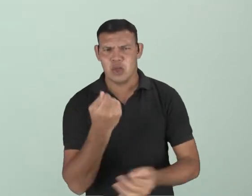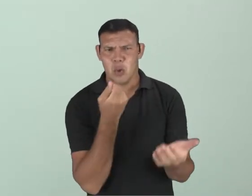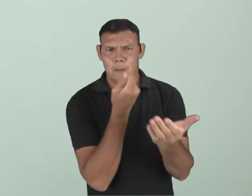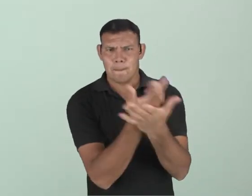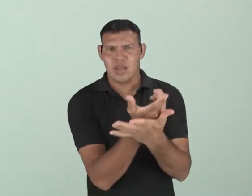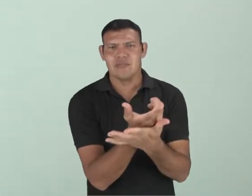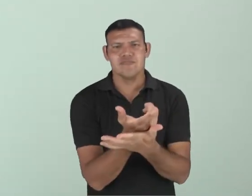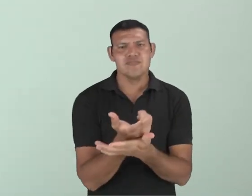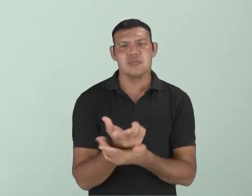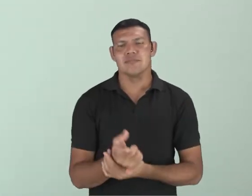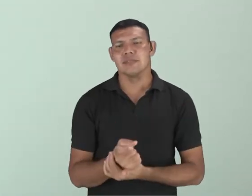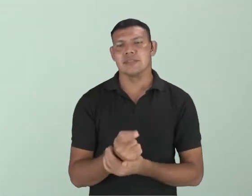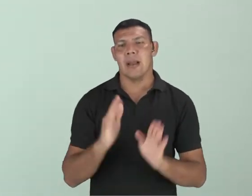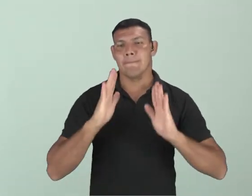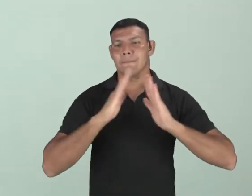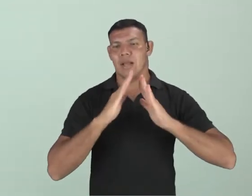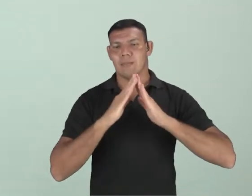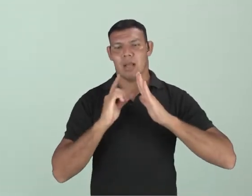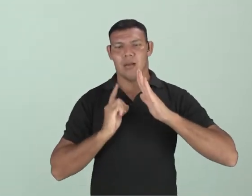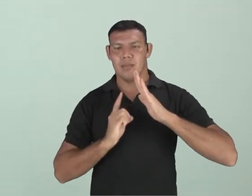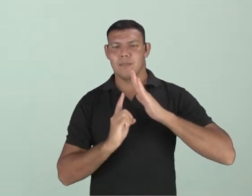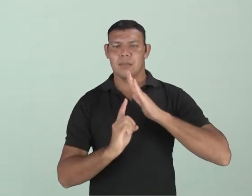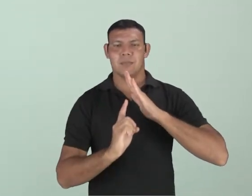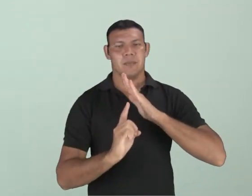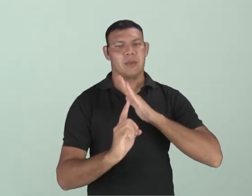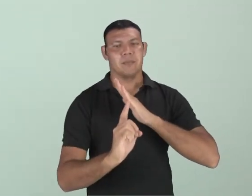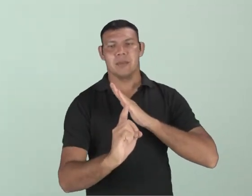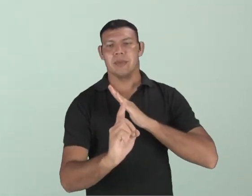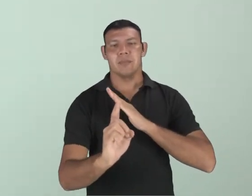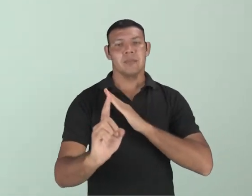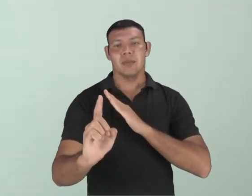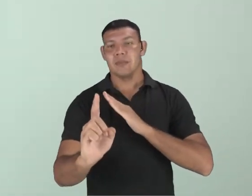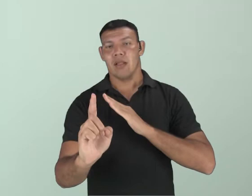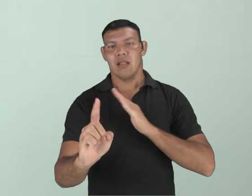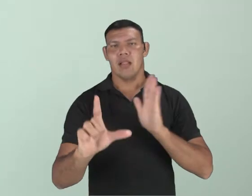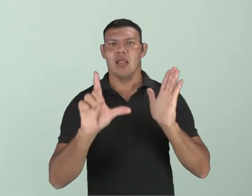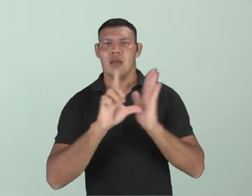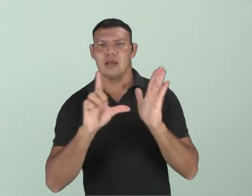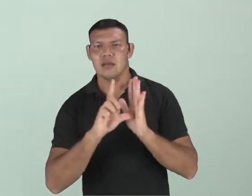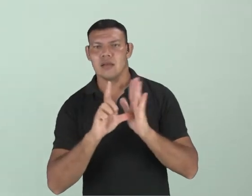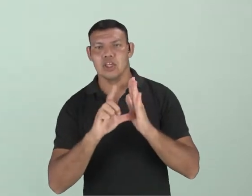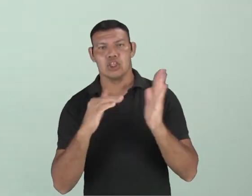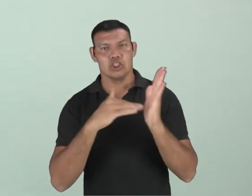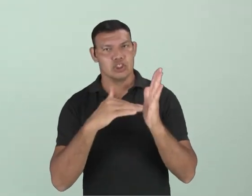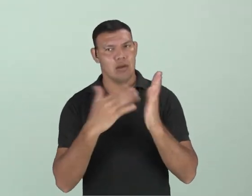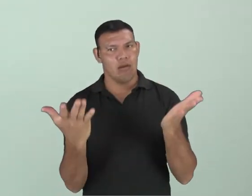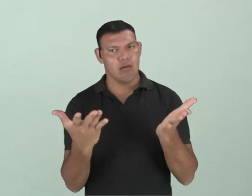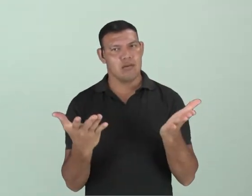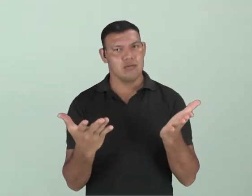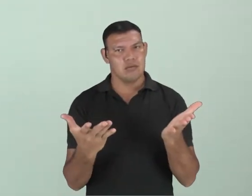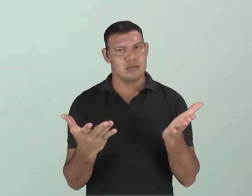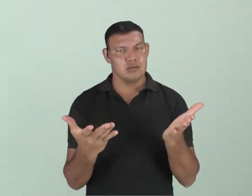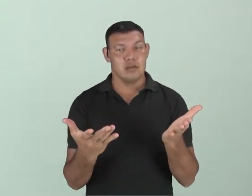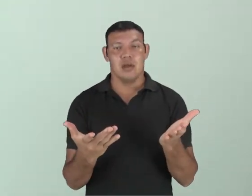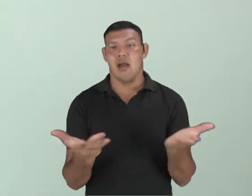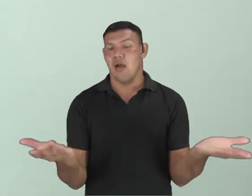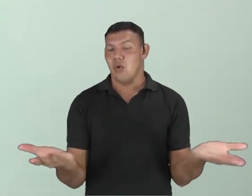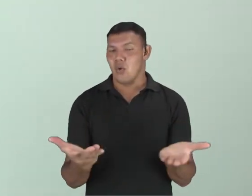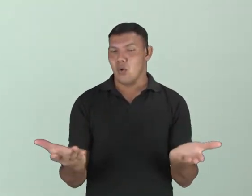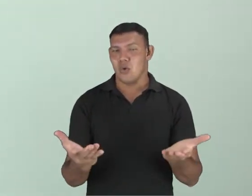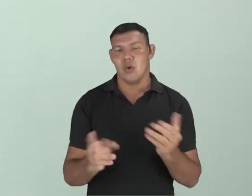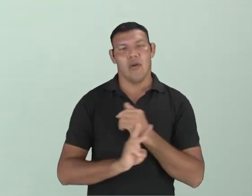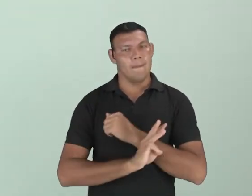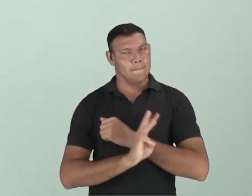se você saísse da sua casa e fosse uma loja, uma fábrica, por exemplo, hoje você pode comprar de casa através de